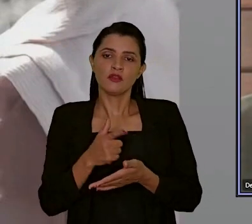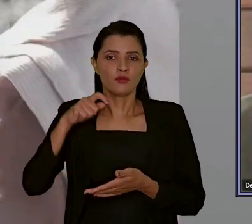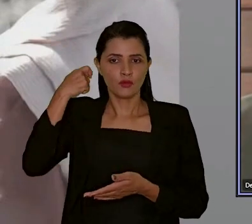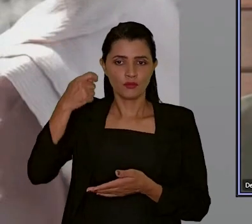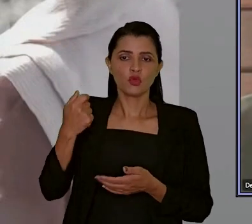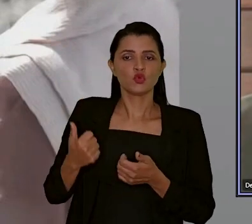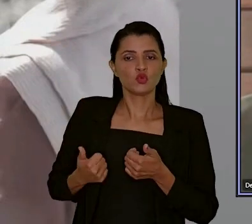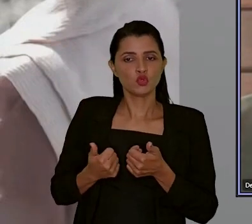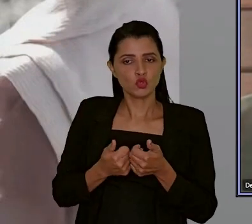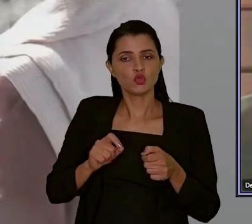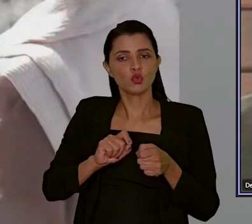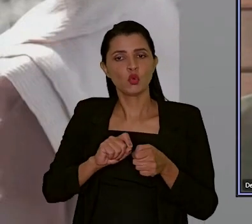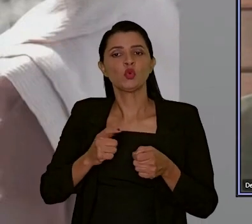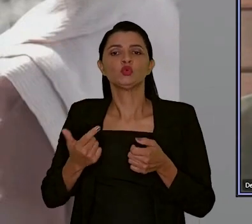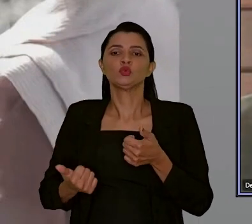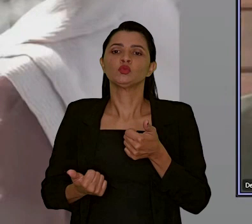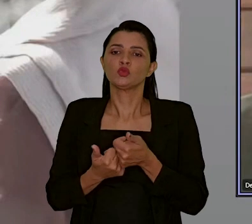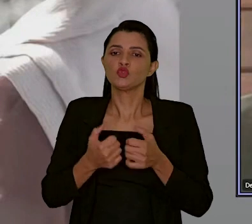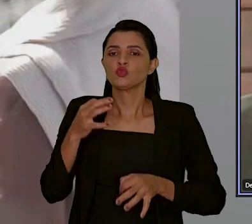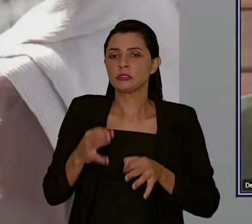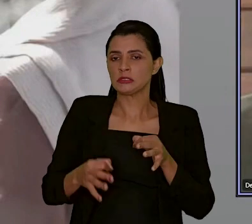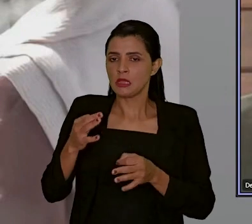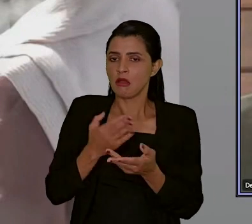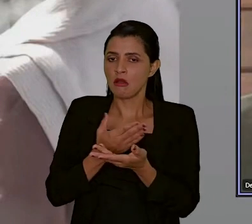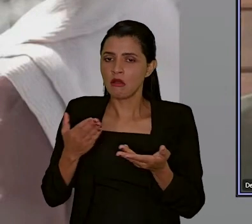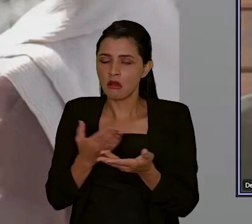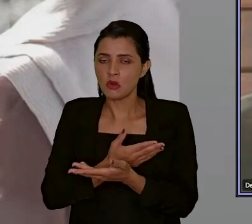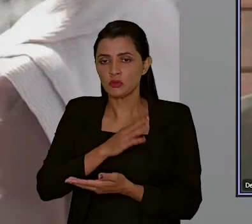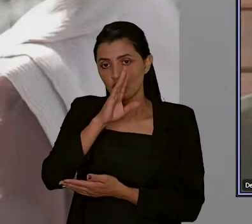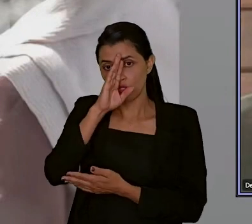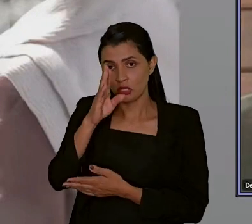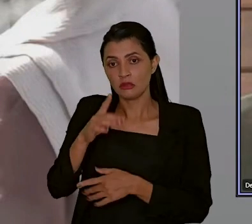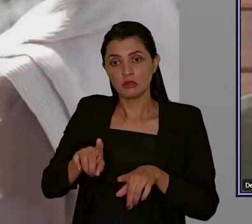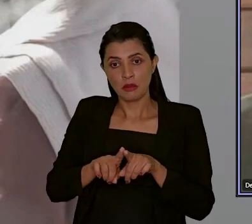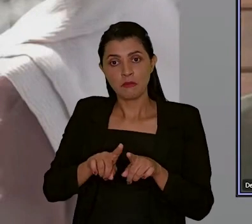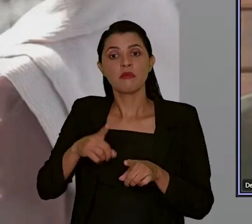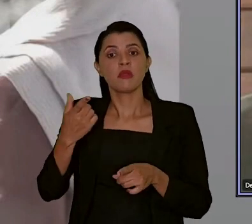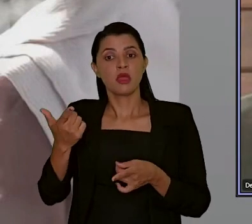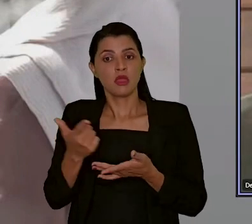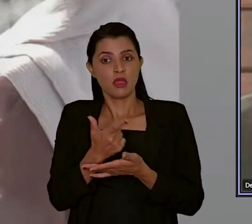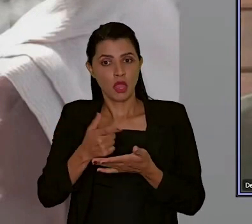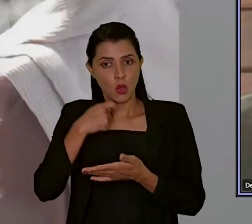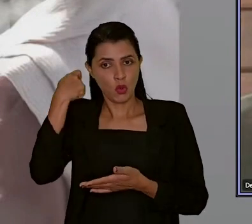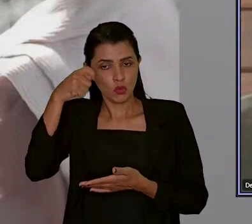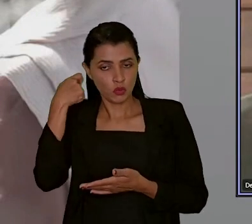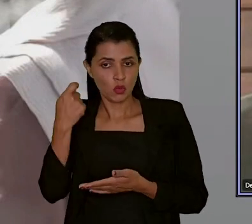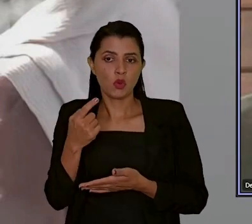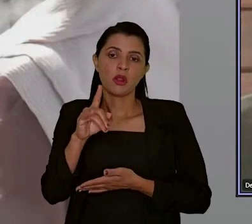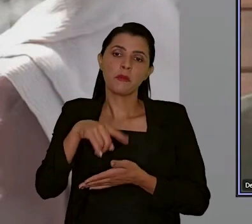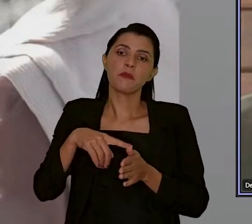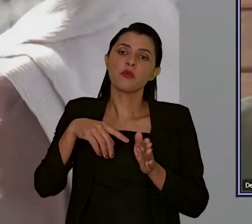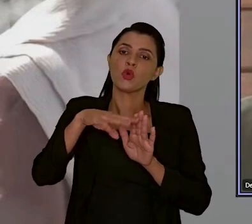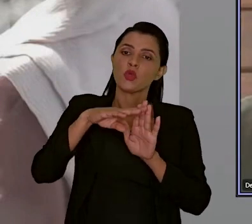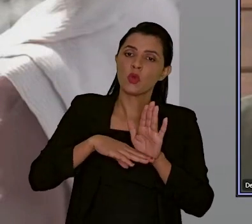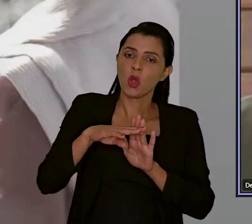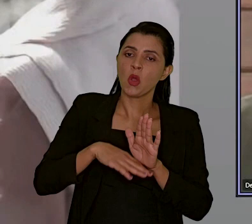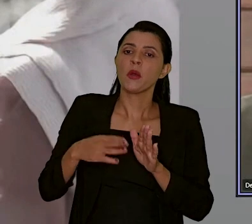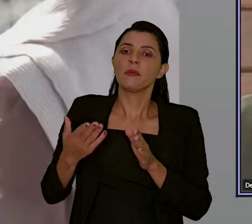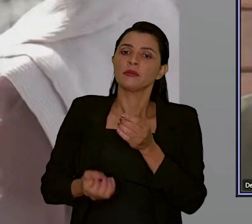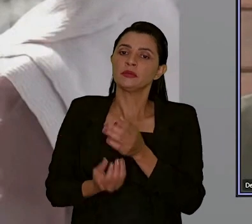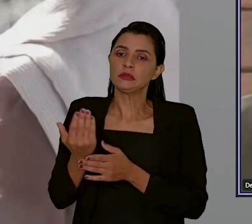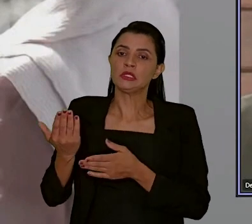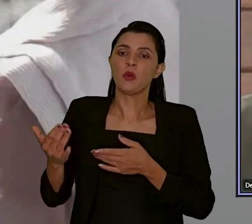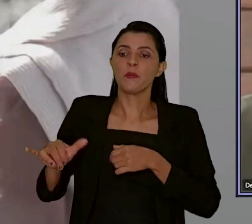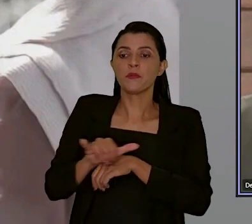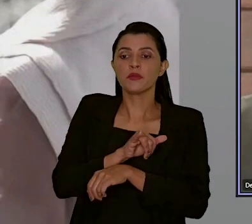Desenvolvimento de Comunicações Judiciais Diretas, coautora do Protocolo para Implementação da Mediação